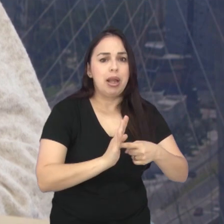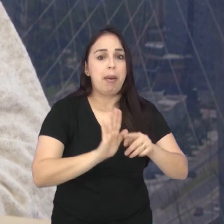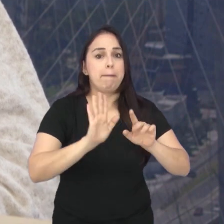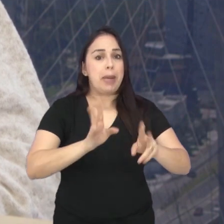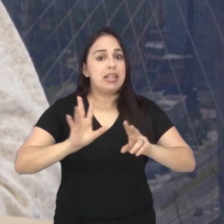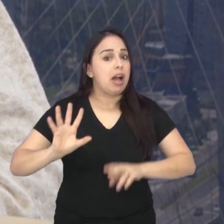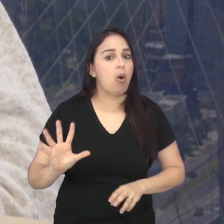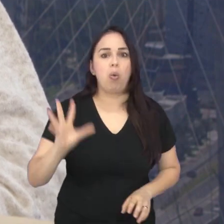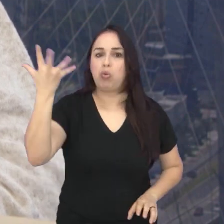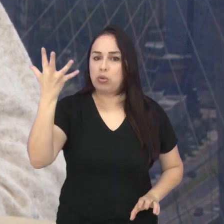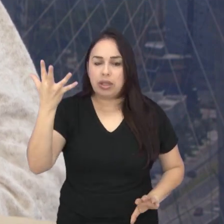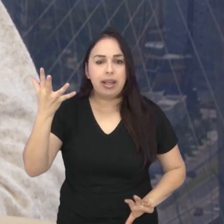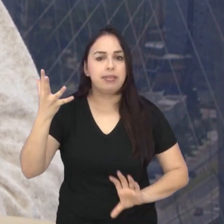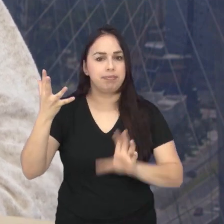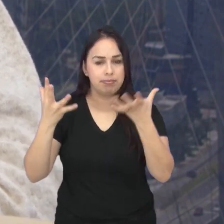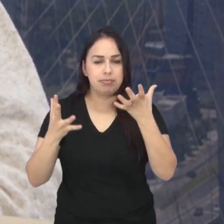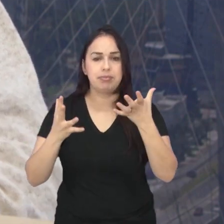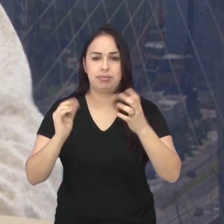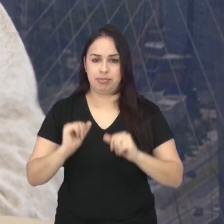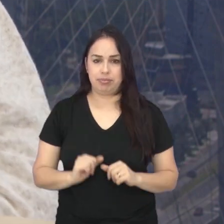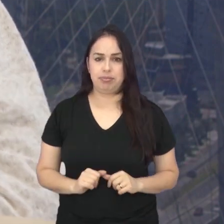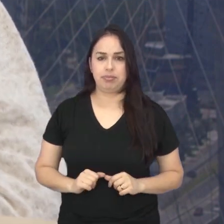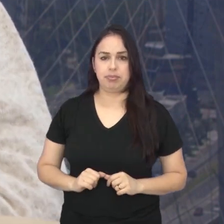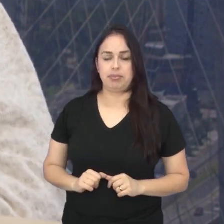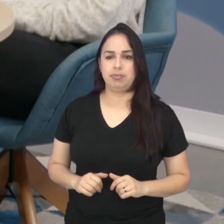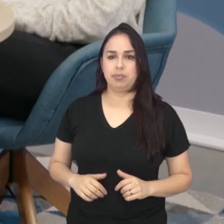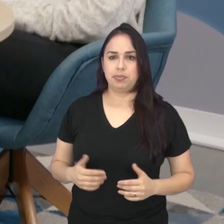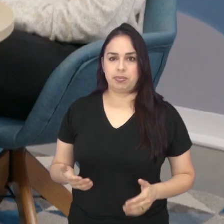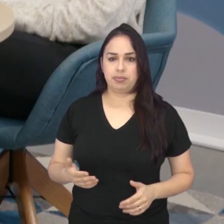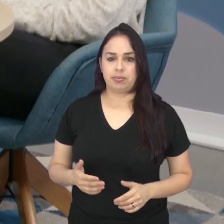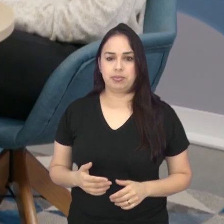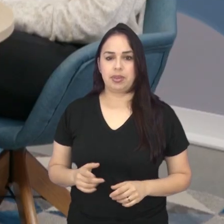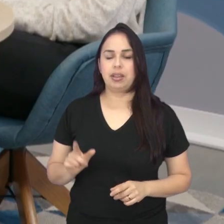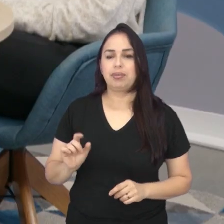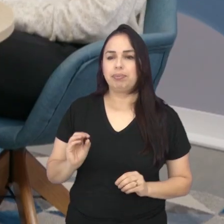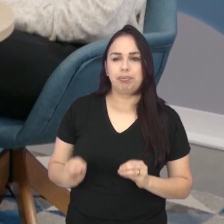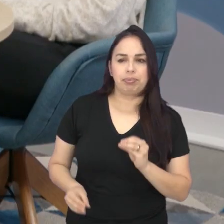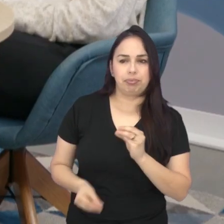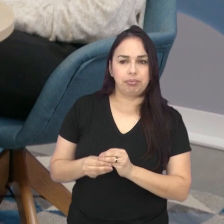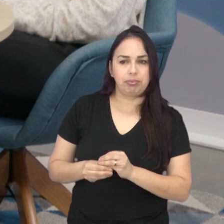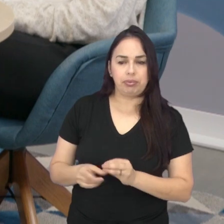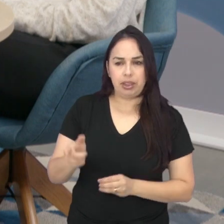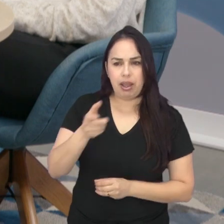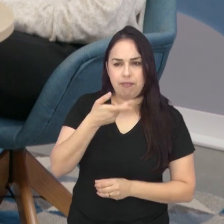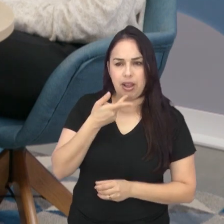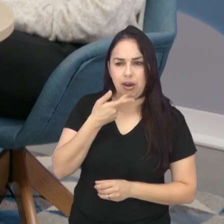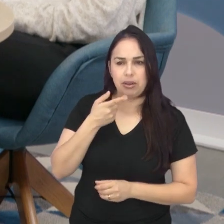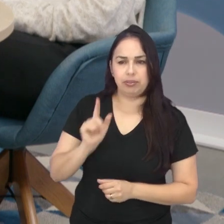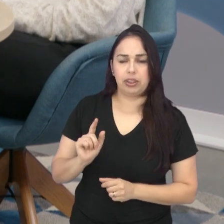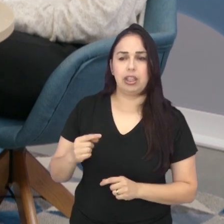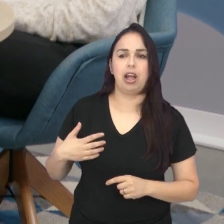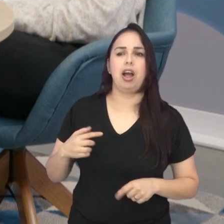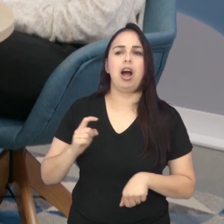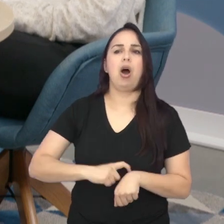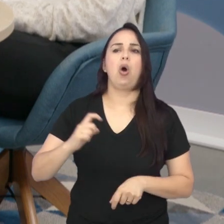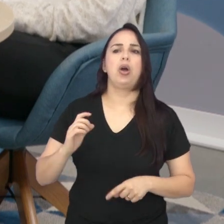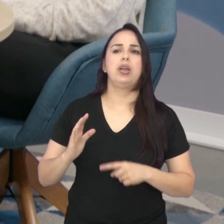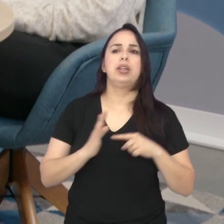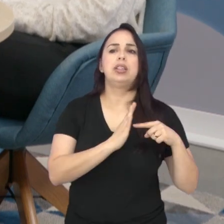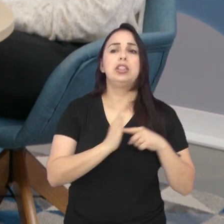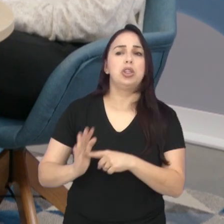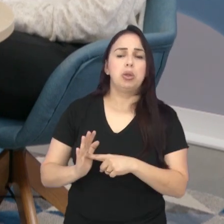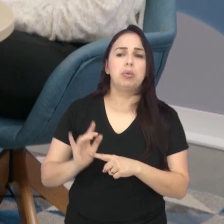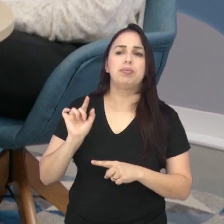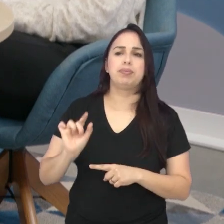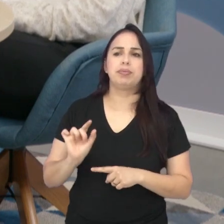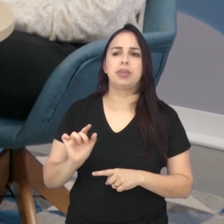mais frequentemente se verifiquem na prática. E dando uma provocadinha, você falou assim, na hora de denunciar,